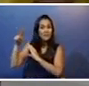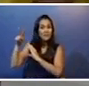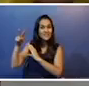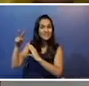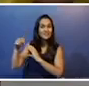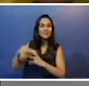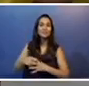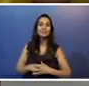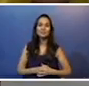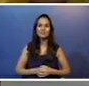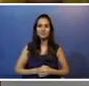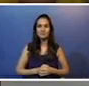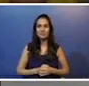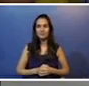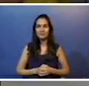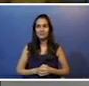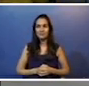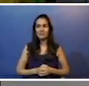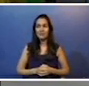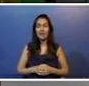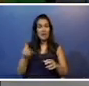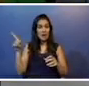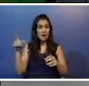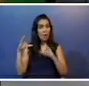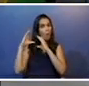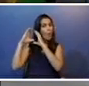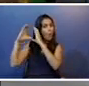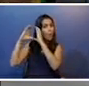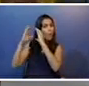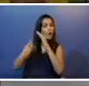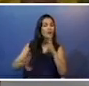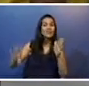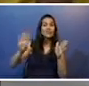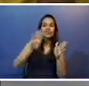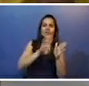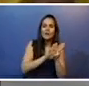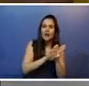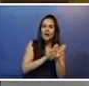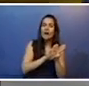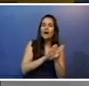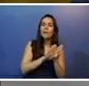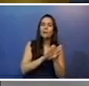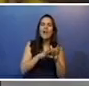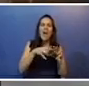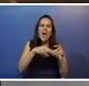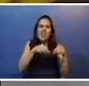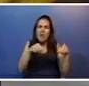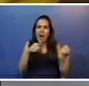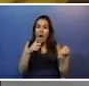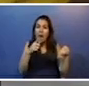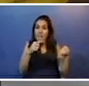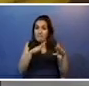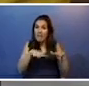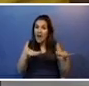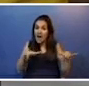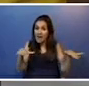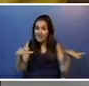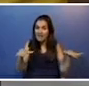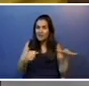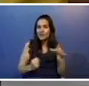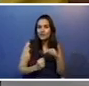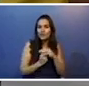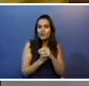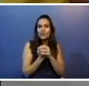germinação, crianças, que poderá chegar a uma praia, né, bem distante e